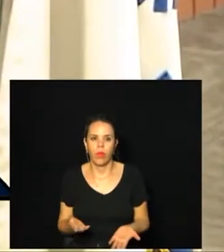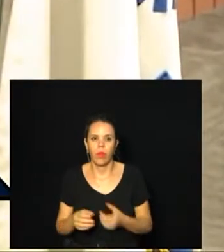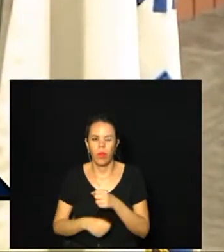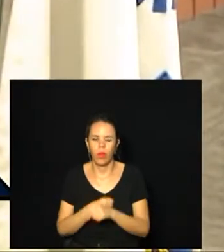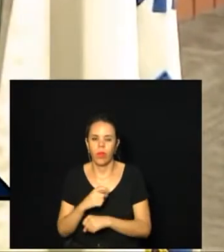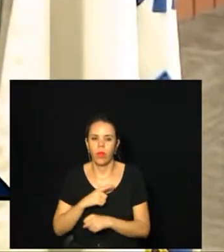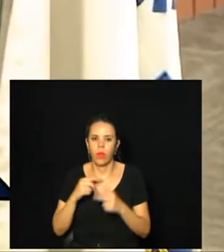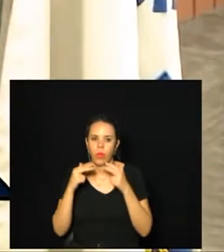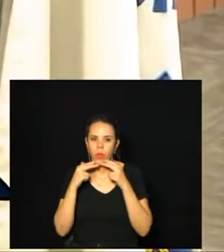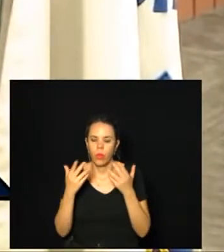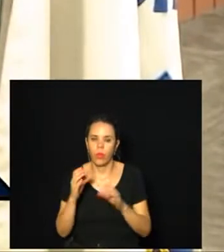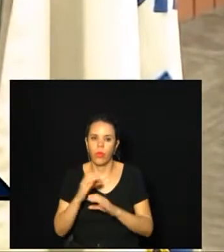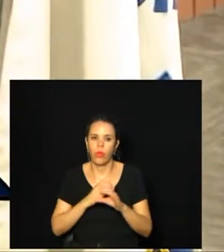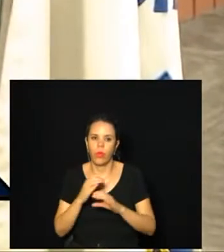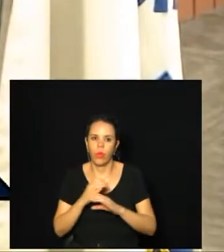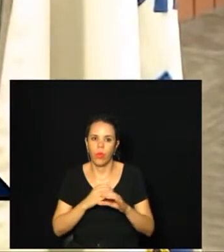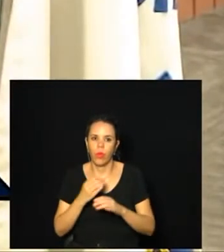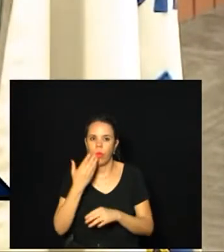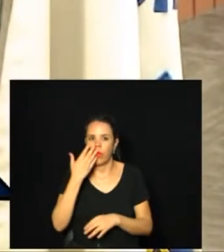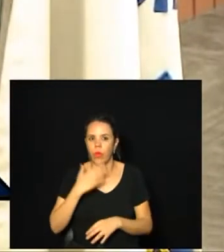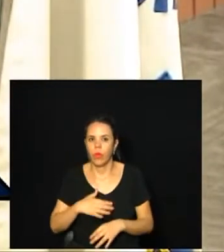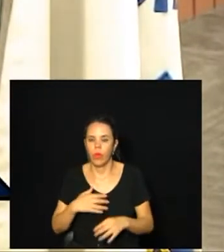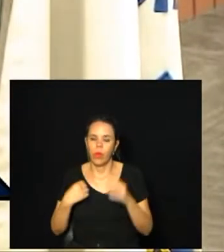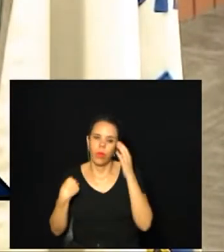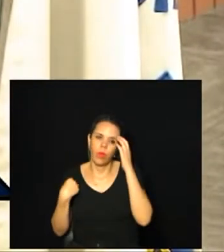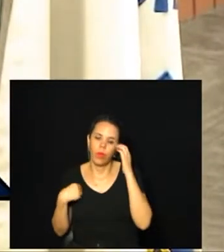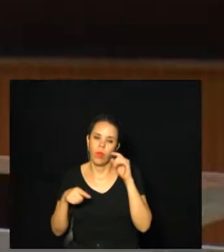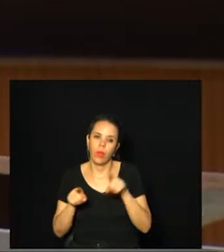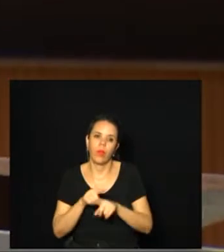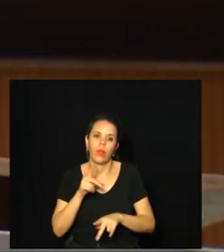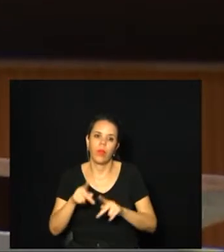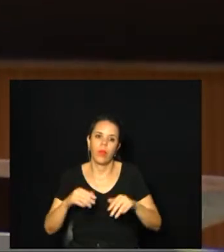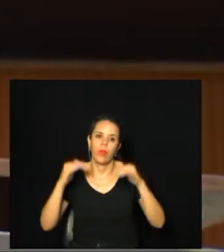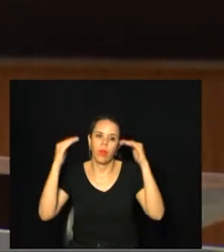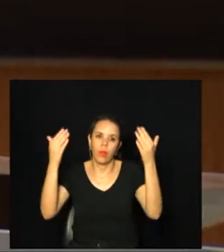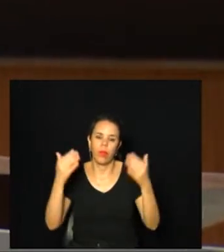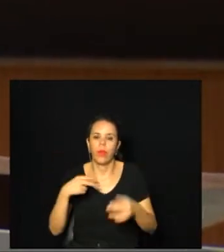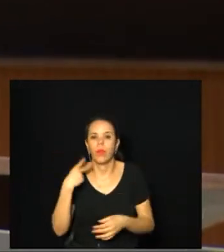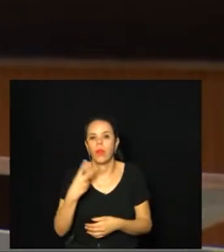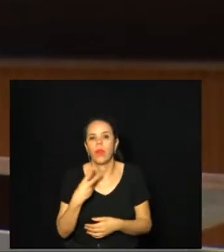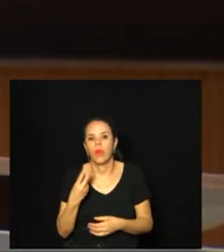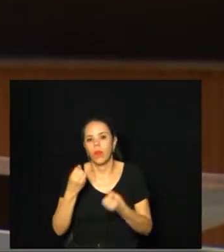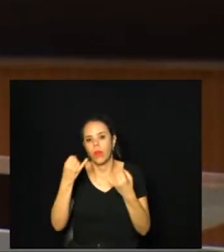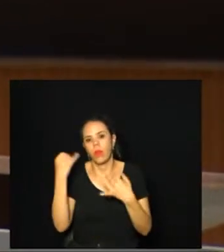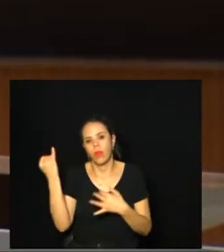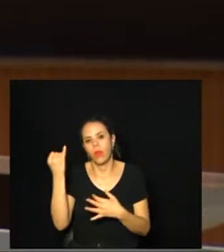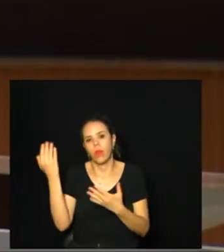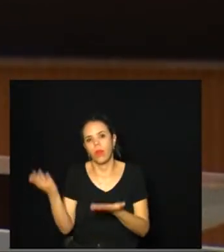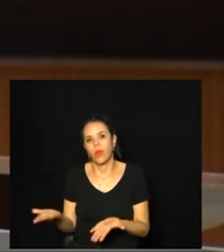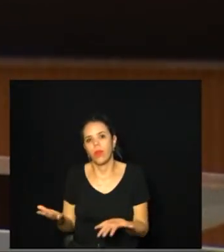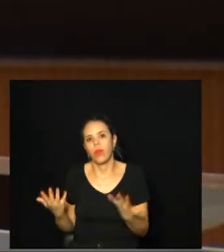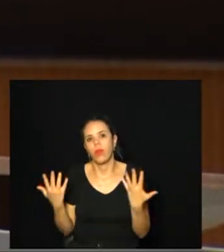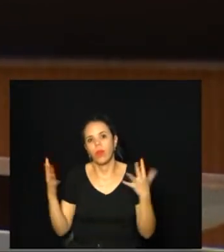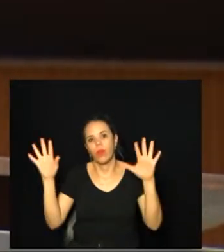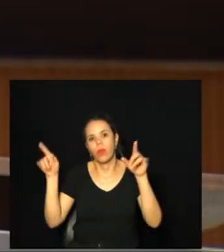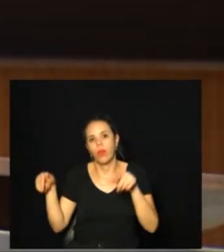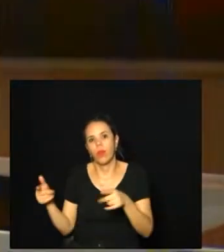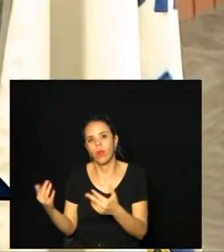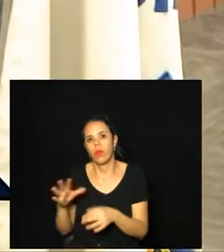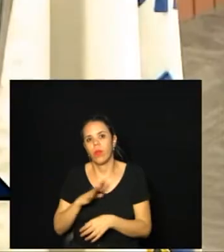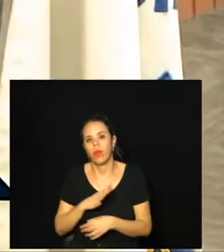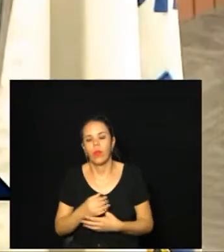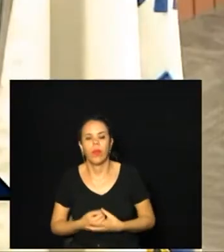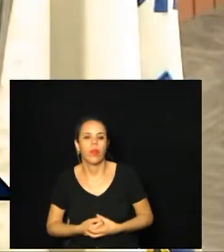uma novidade, que é o concurso infantil e também o dos adultos. O parlamentar comentou a importância de eventos como esse na